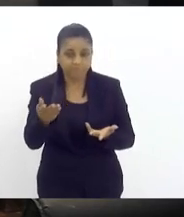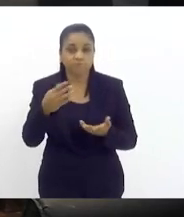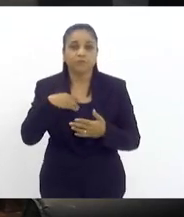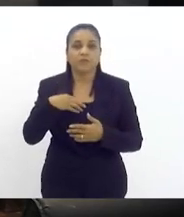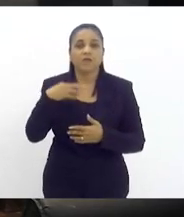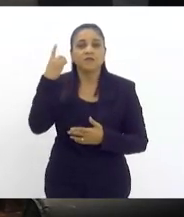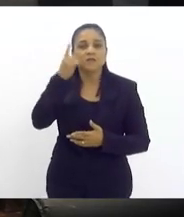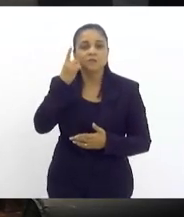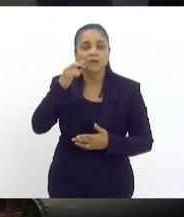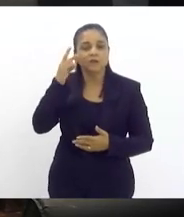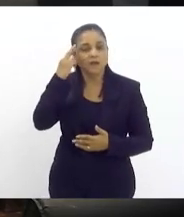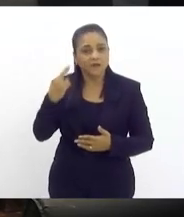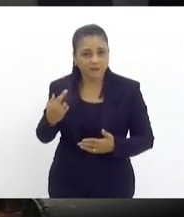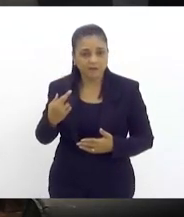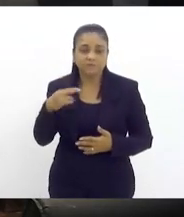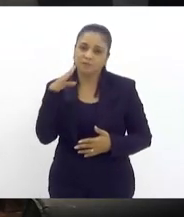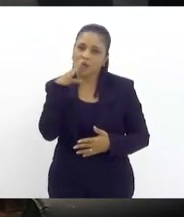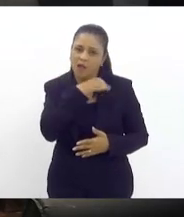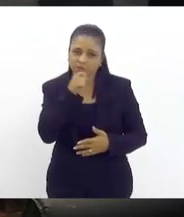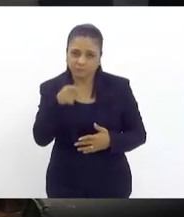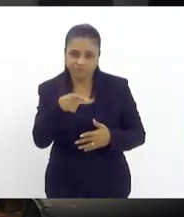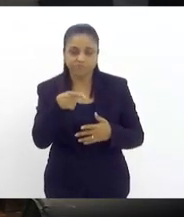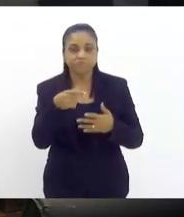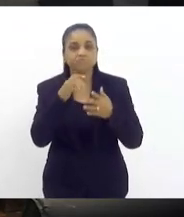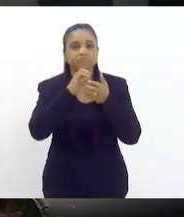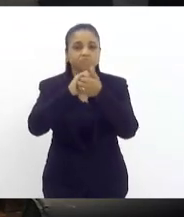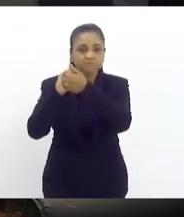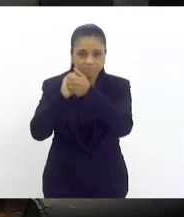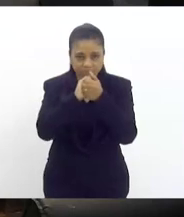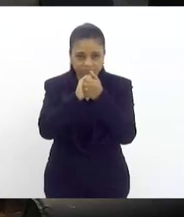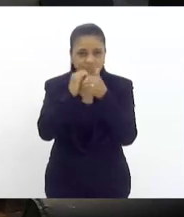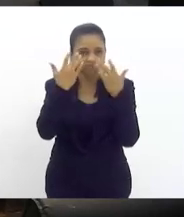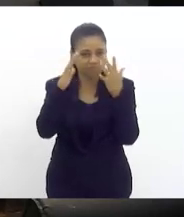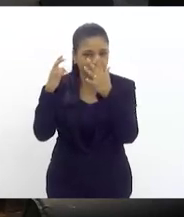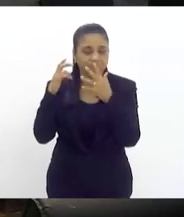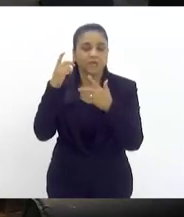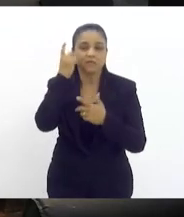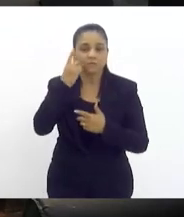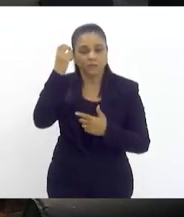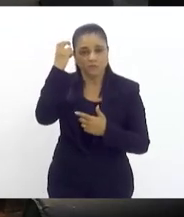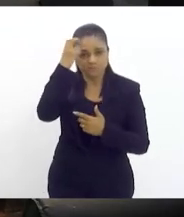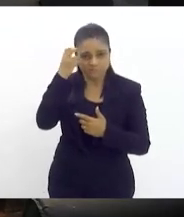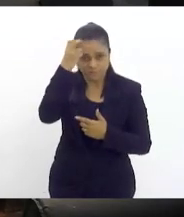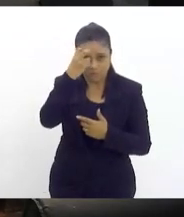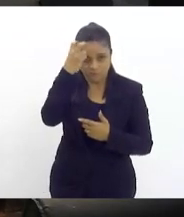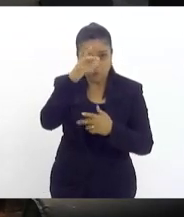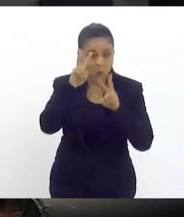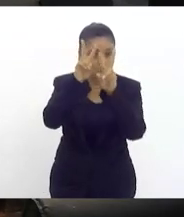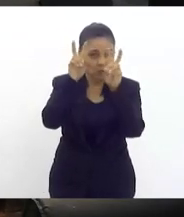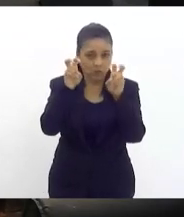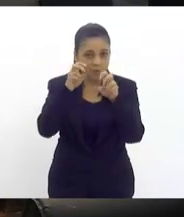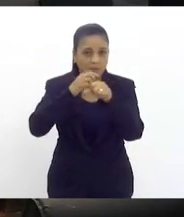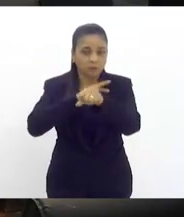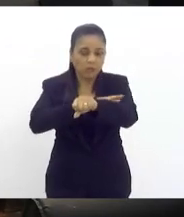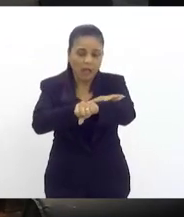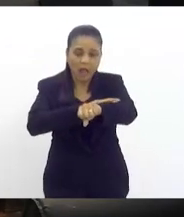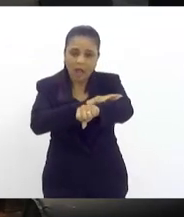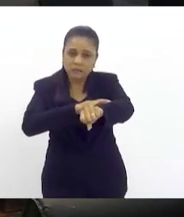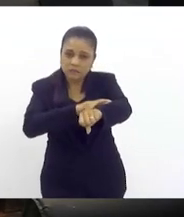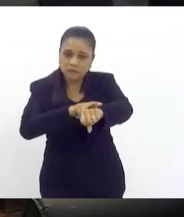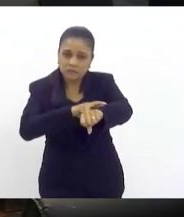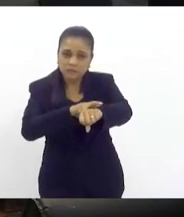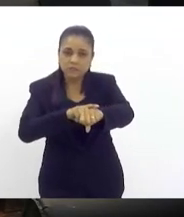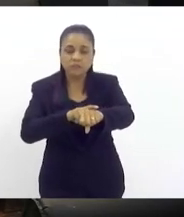Souza. Muito rápido, senhora presidenta. Só para parabenizar a deputada Verônica Lima, o tema do racismo é